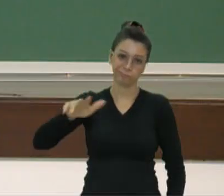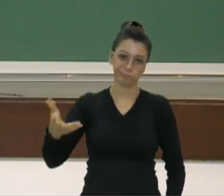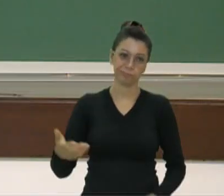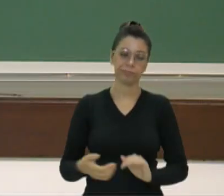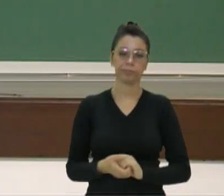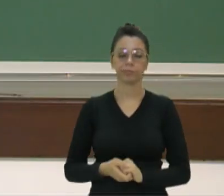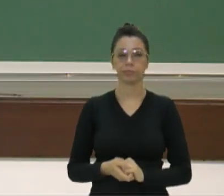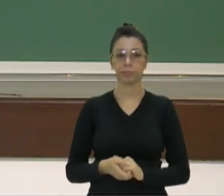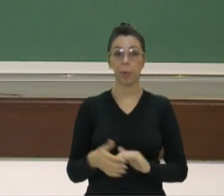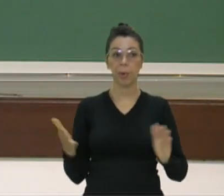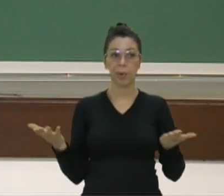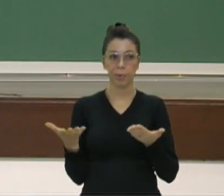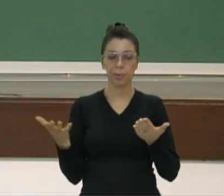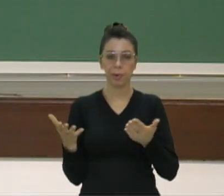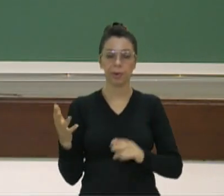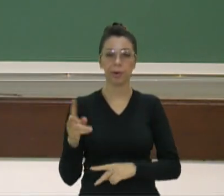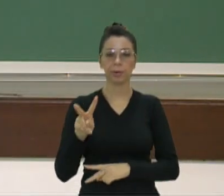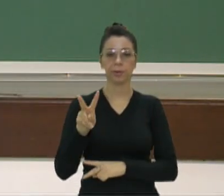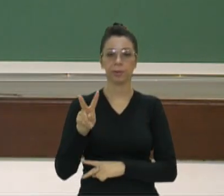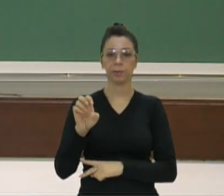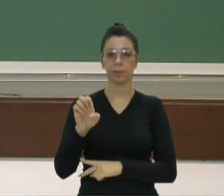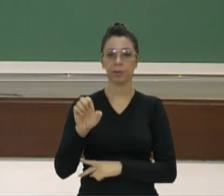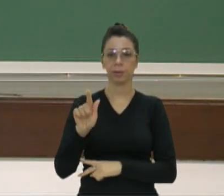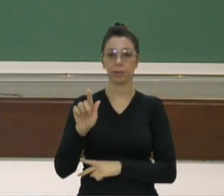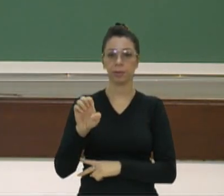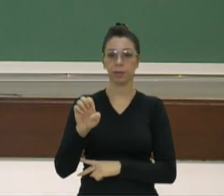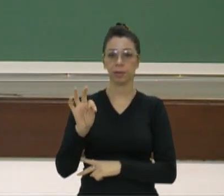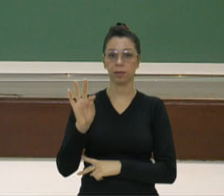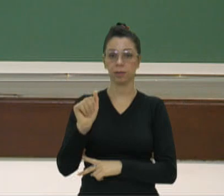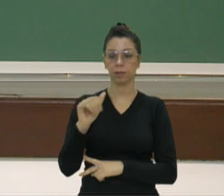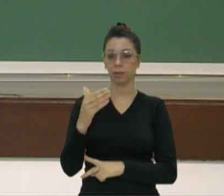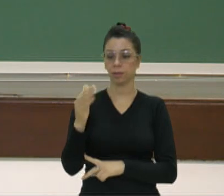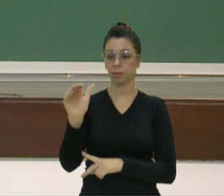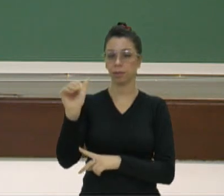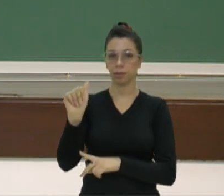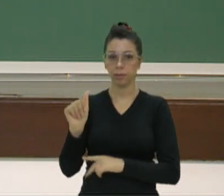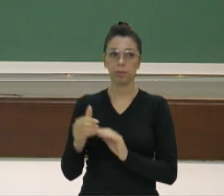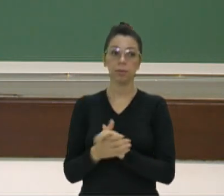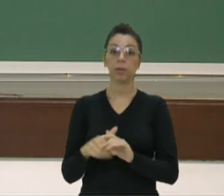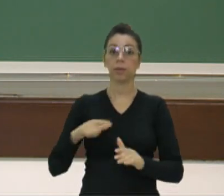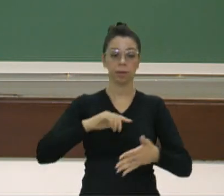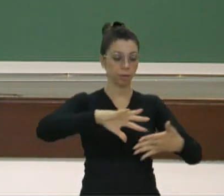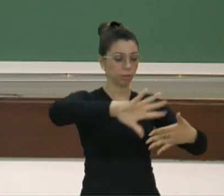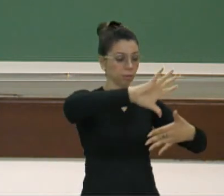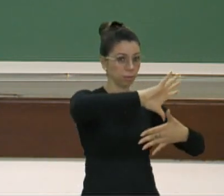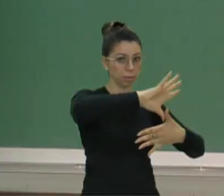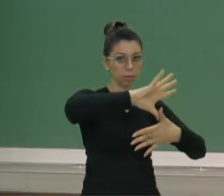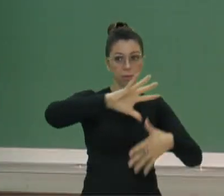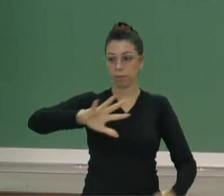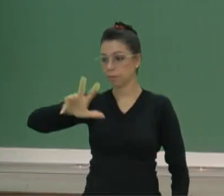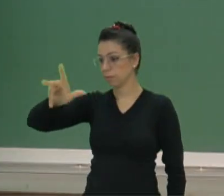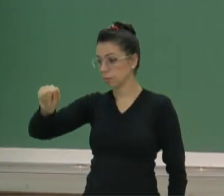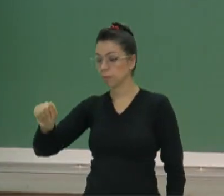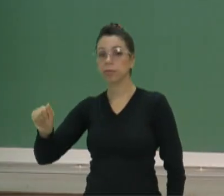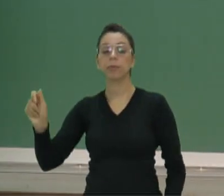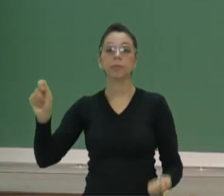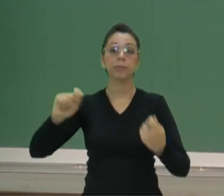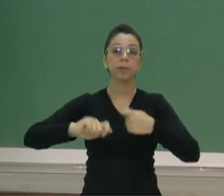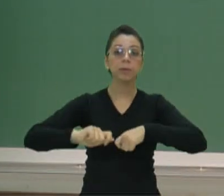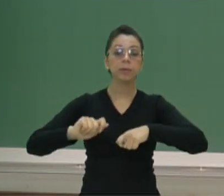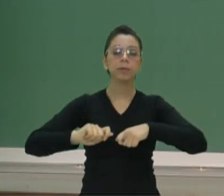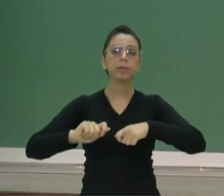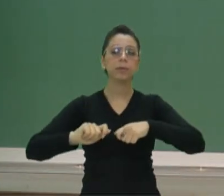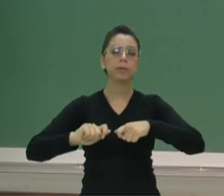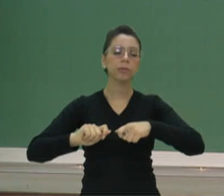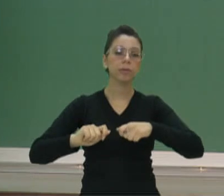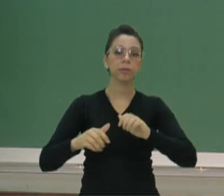vamos para a vegetação. Dentro da vegetação, tanto americana quanto africana, novamente resgatamos a necessidade